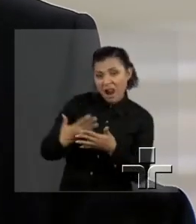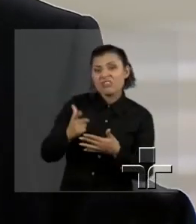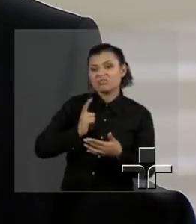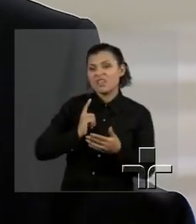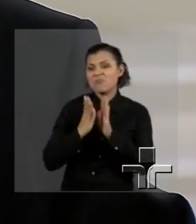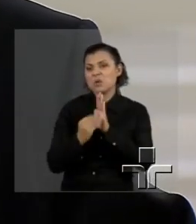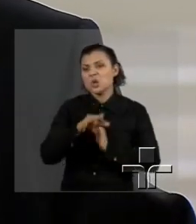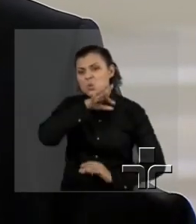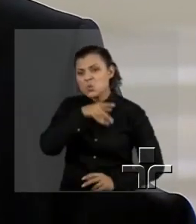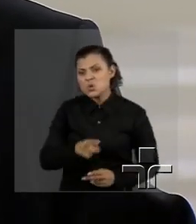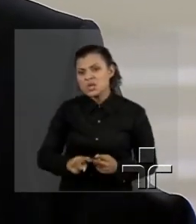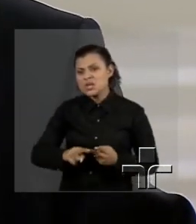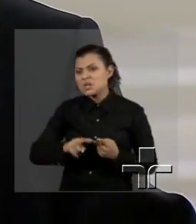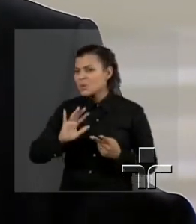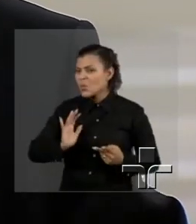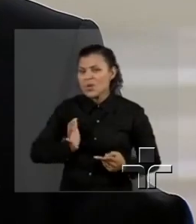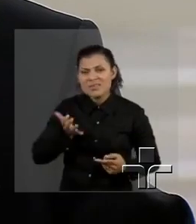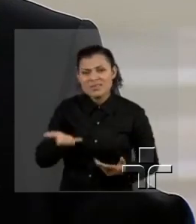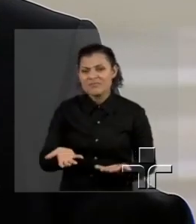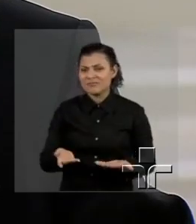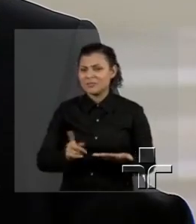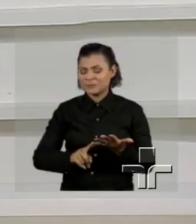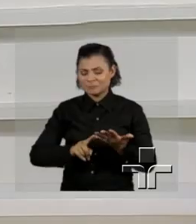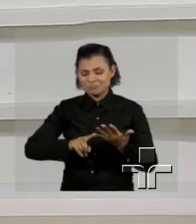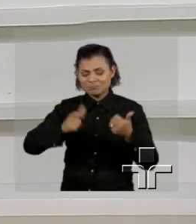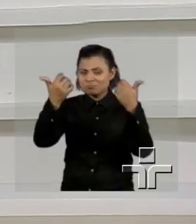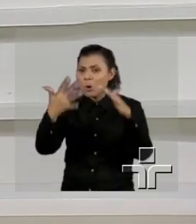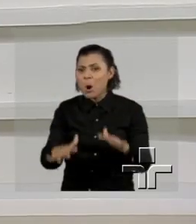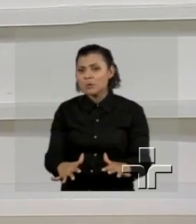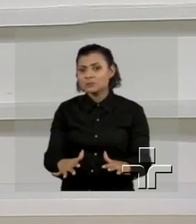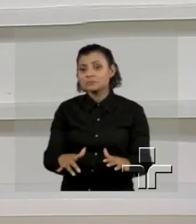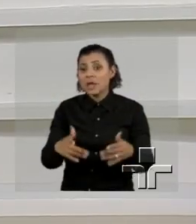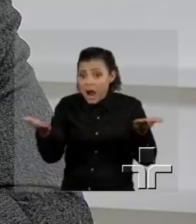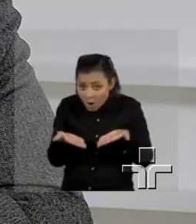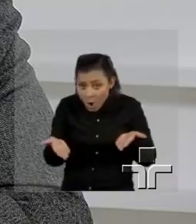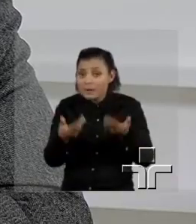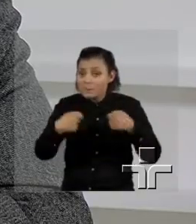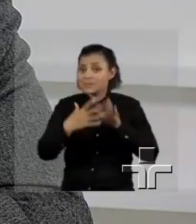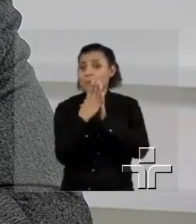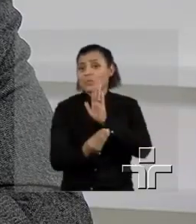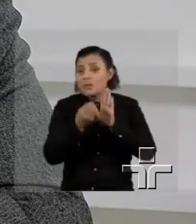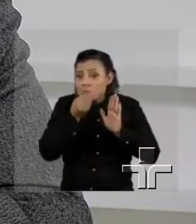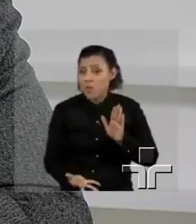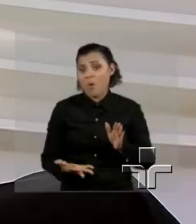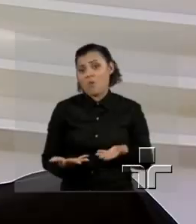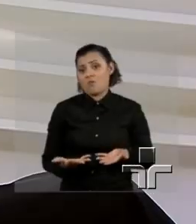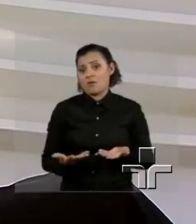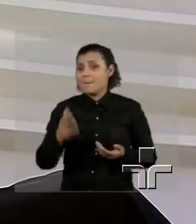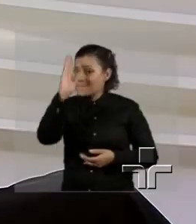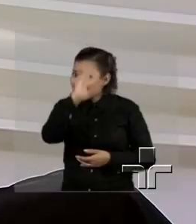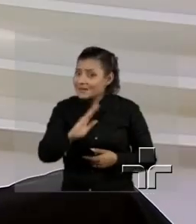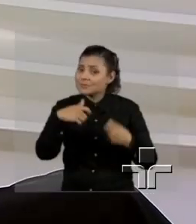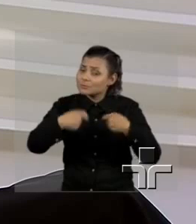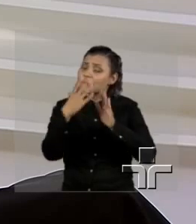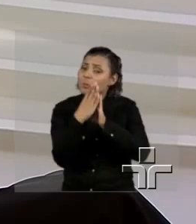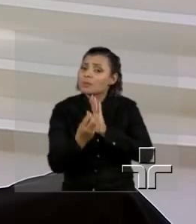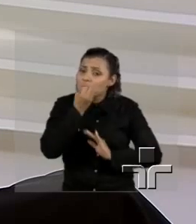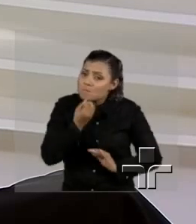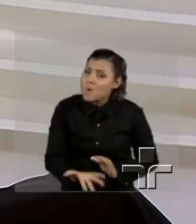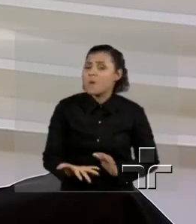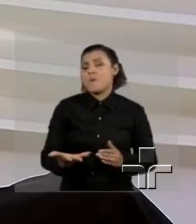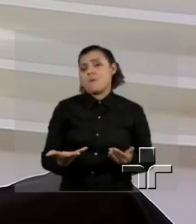irracional, pode ser alguma coisa irracional e não trazer o benefício que você pensa. A ida do Eduardo Bolsonaro para a embaixada pode radicalizar